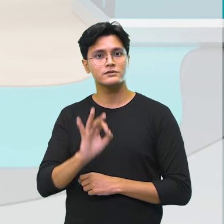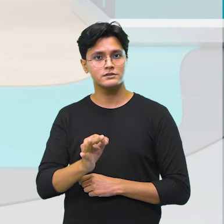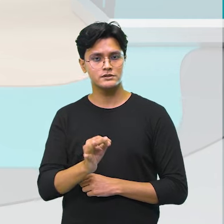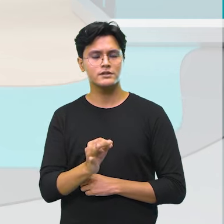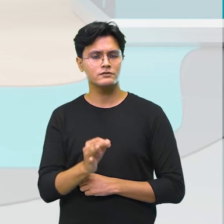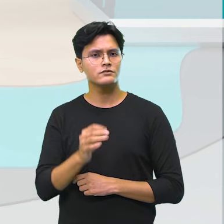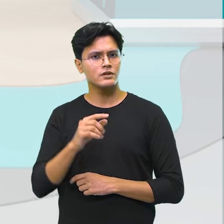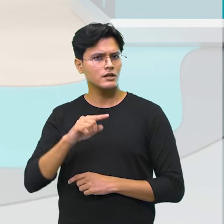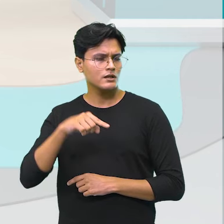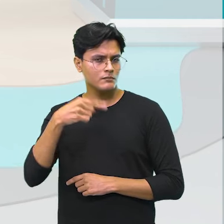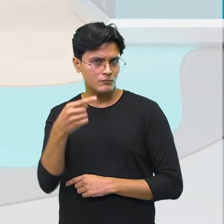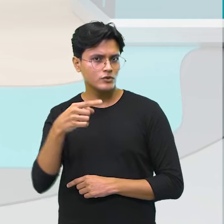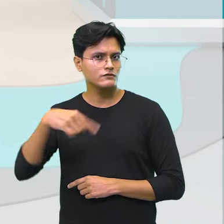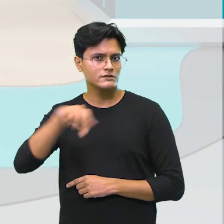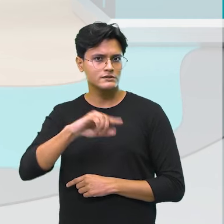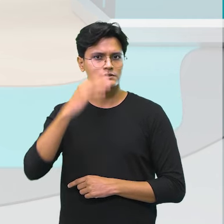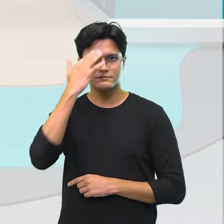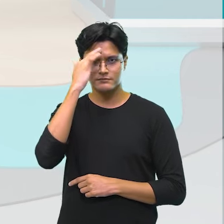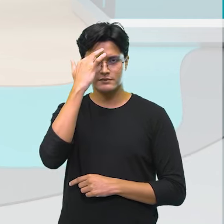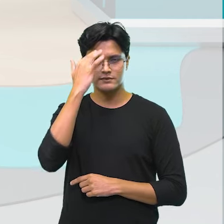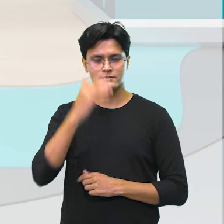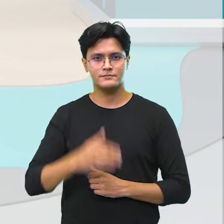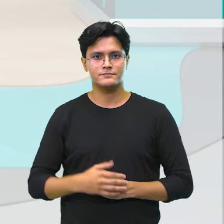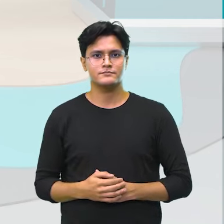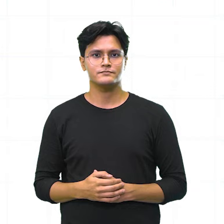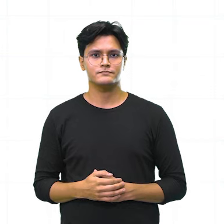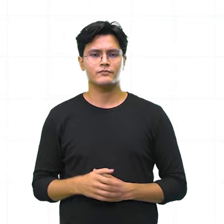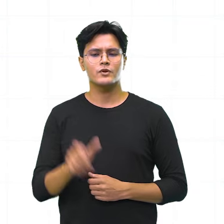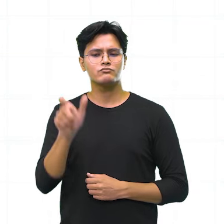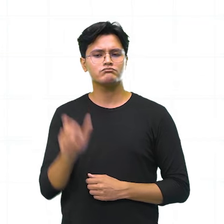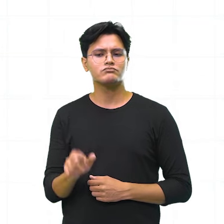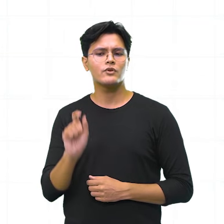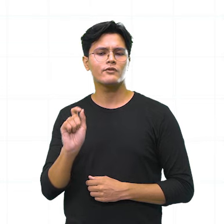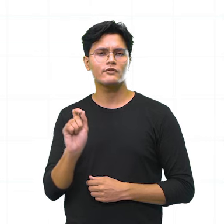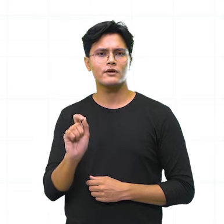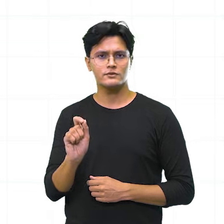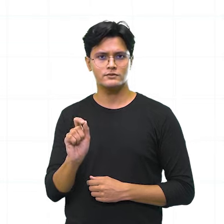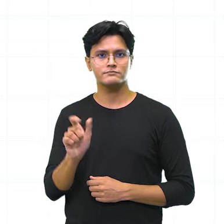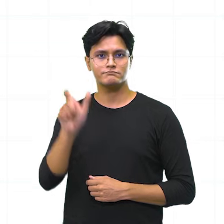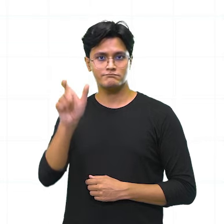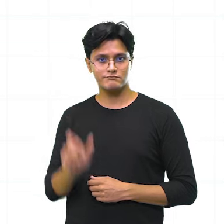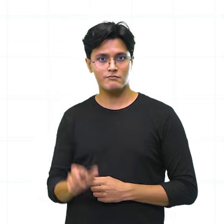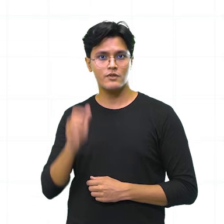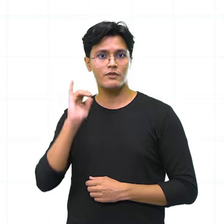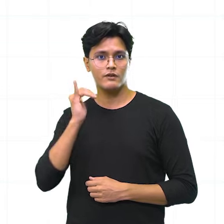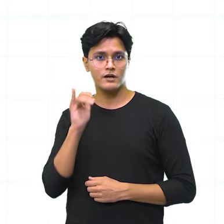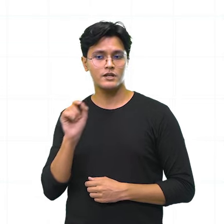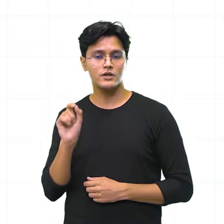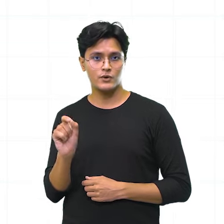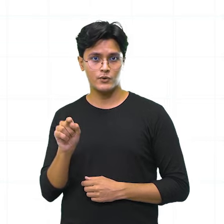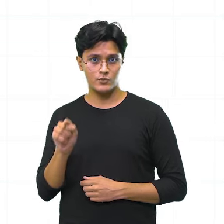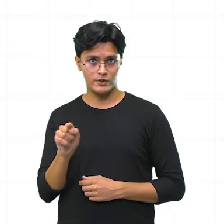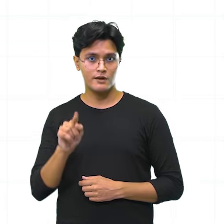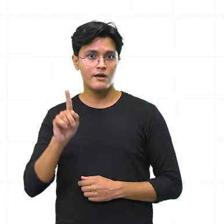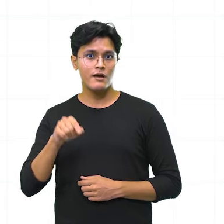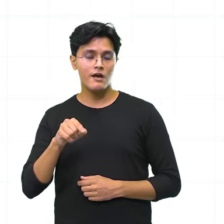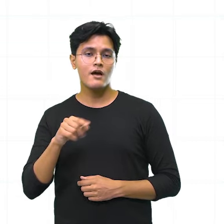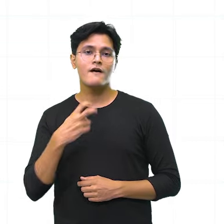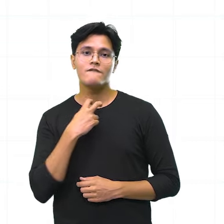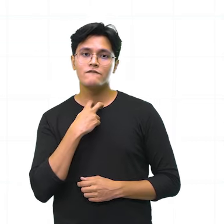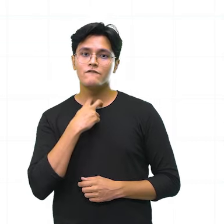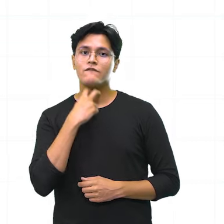entender por quê no decorrer da aula. Vamos ver então quem é o narrador? Olha só, o narrador é a